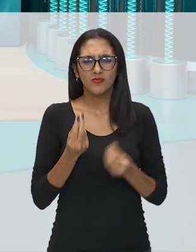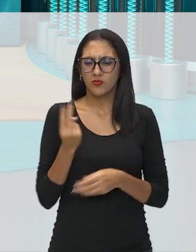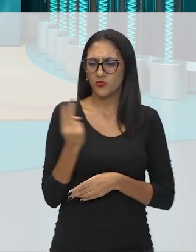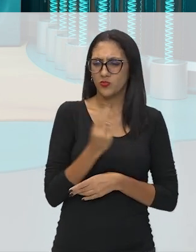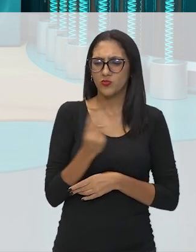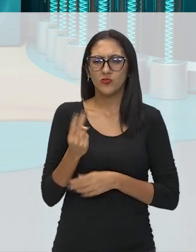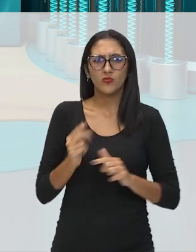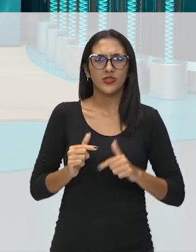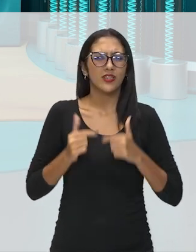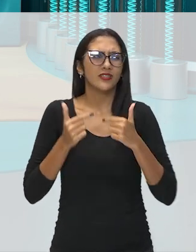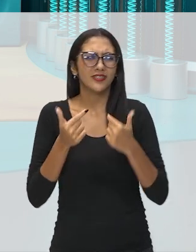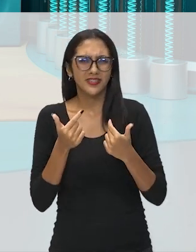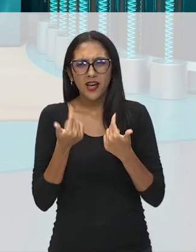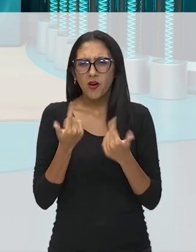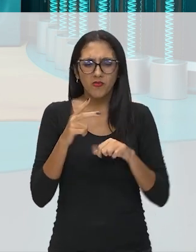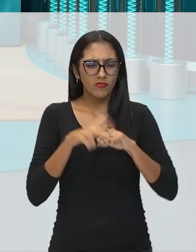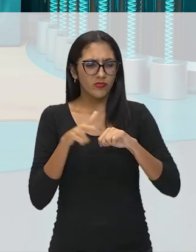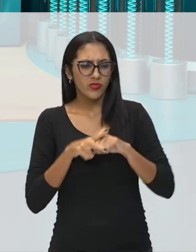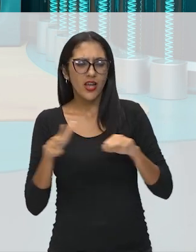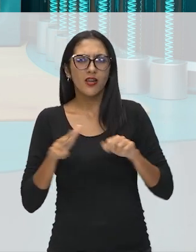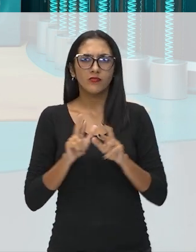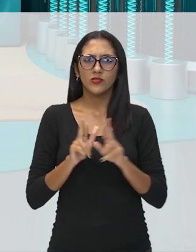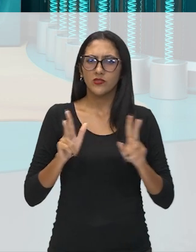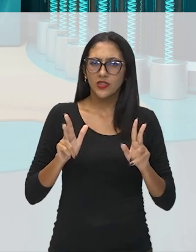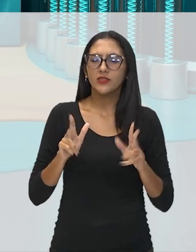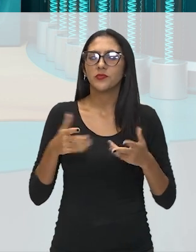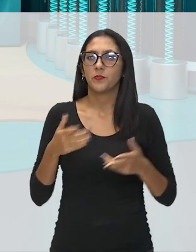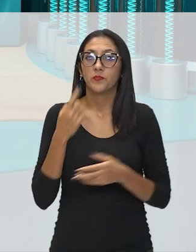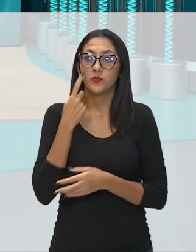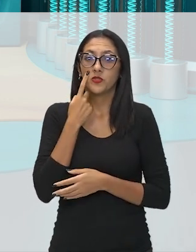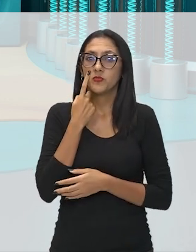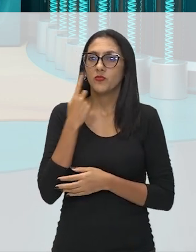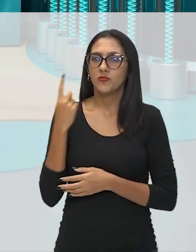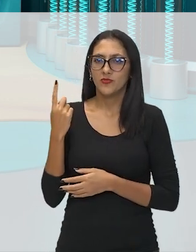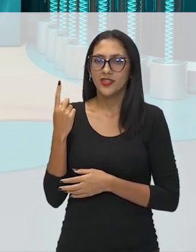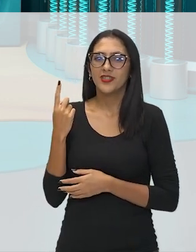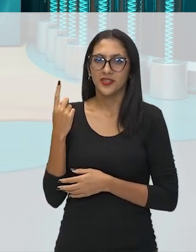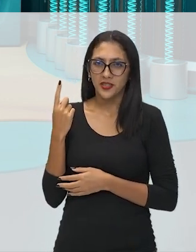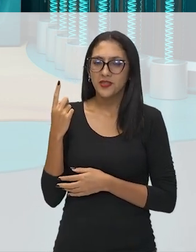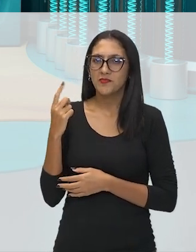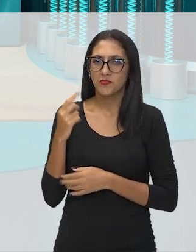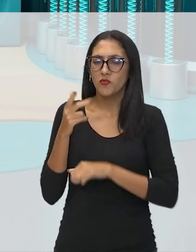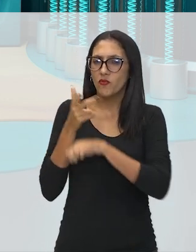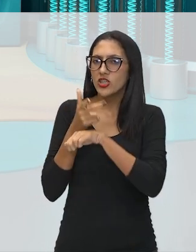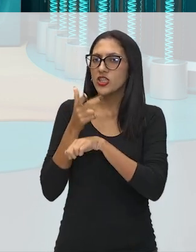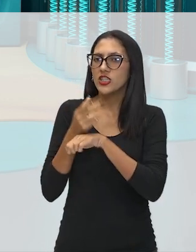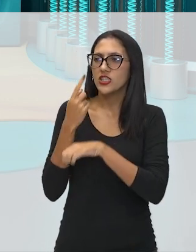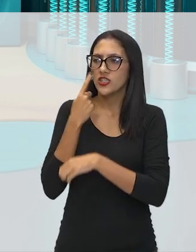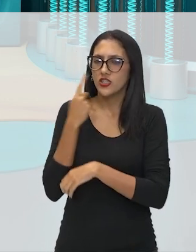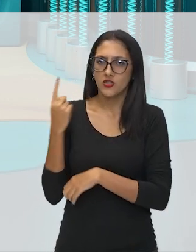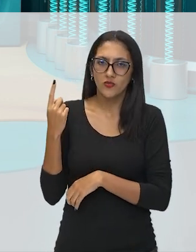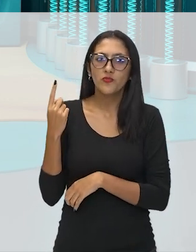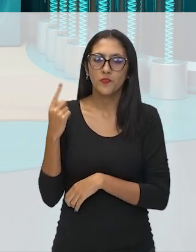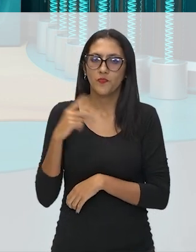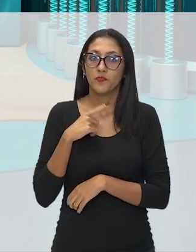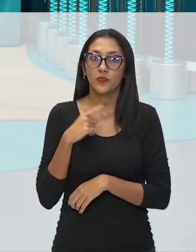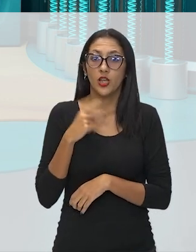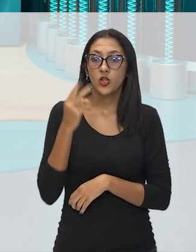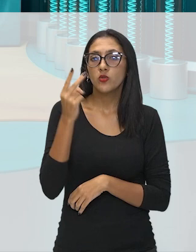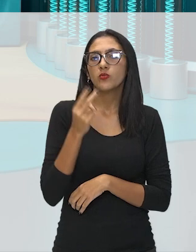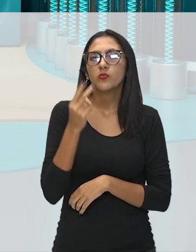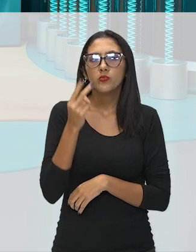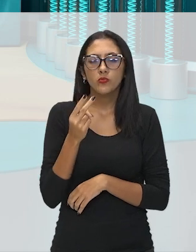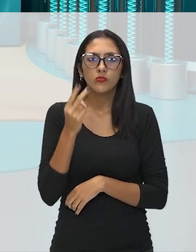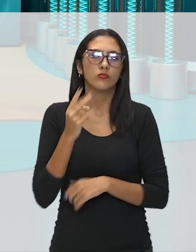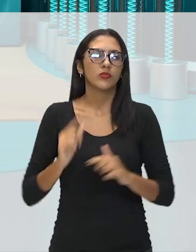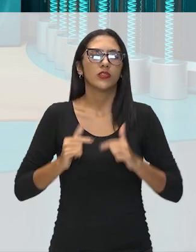com tempos verbais diferentes? Vocês vão observar aqui nessa animação que vão acontecer duas ações ao mesmo